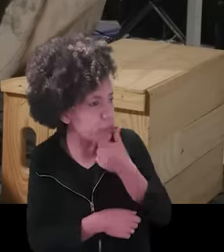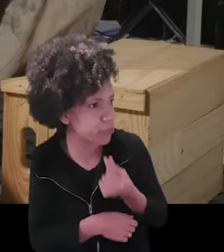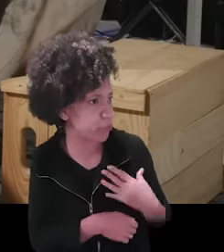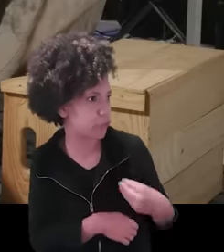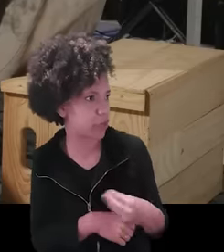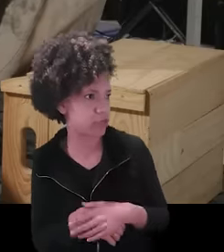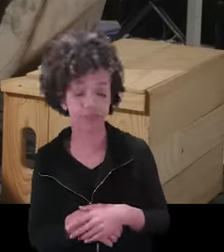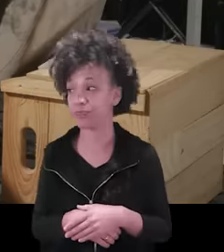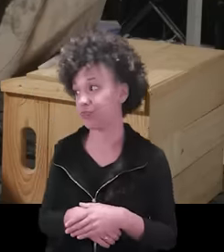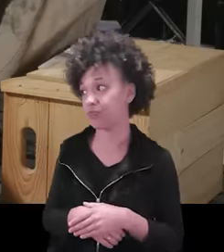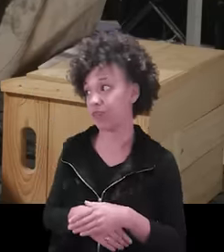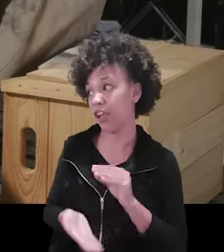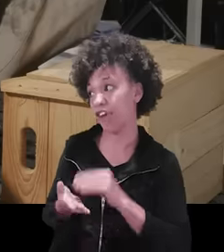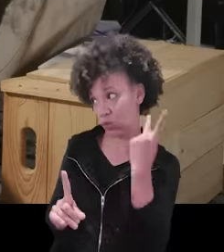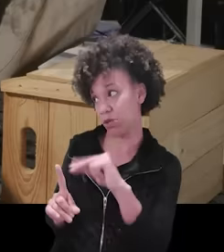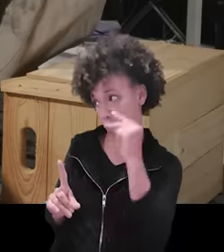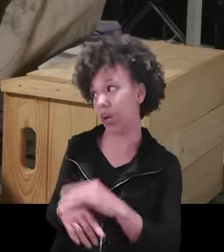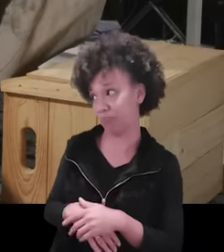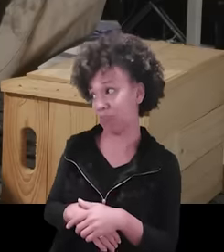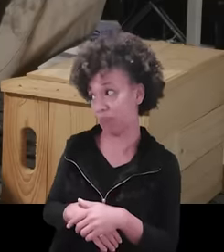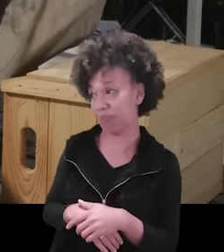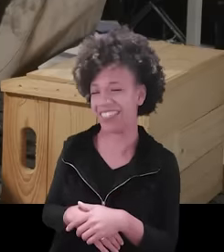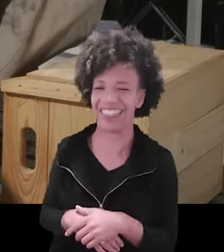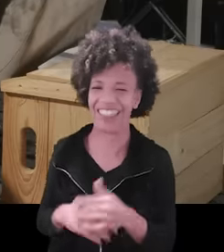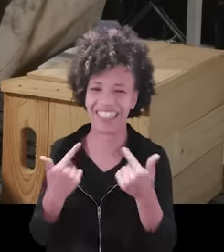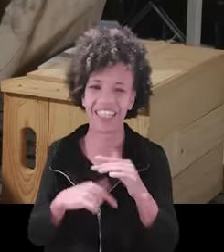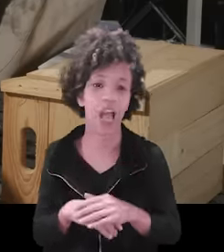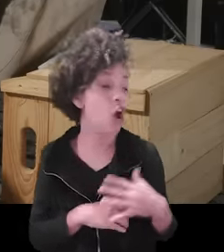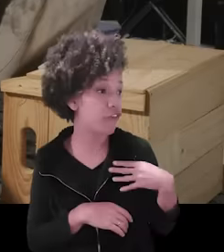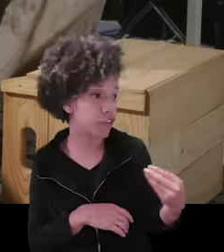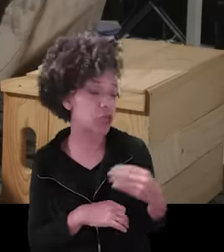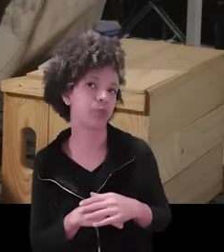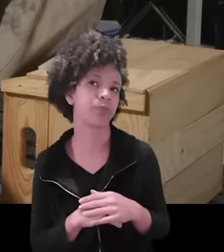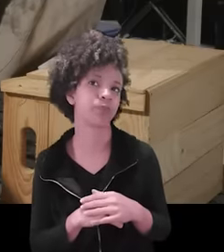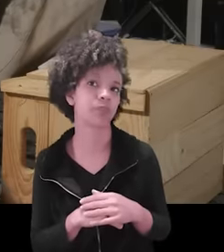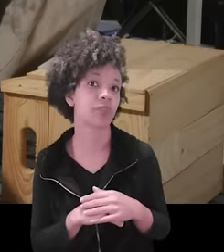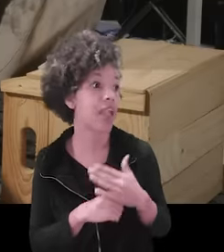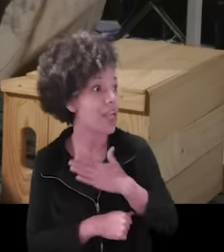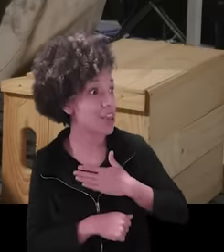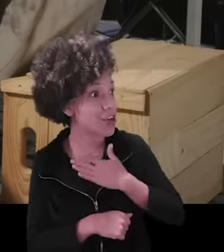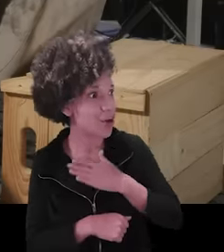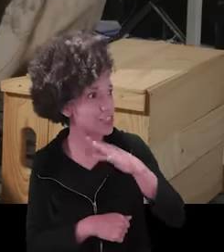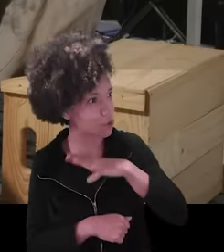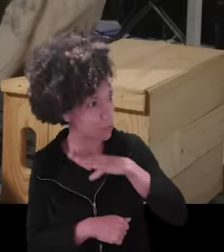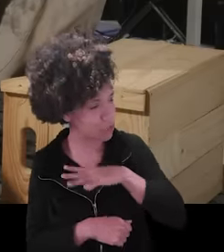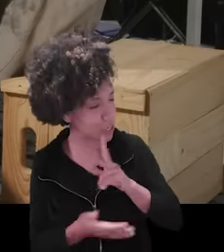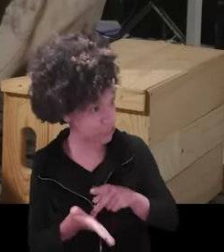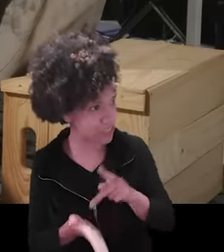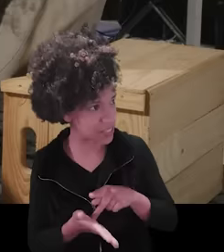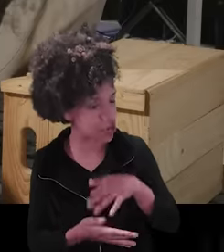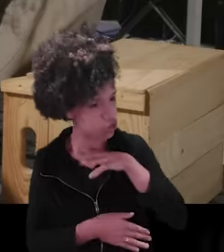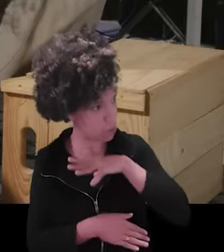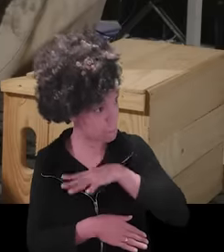filho alto uma surra o meu filho é sem ele o meu filho ele gosta do